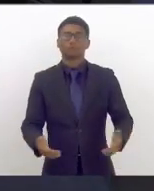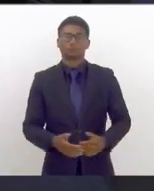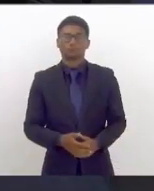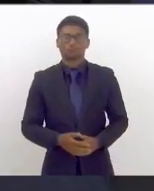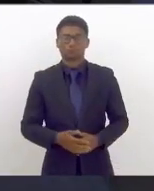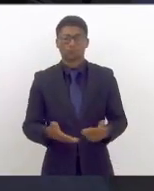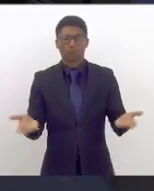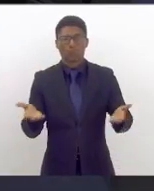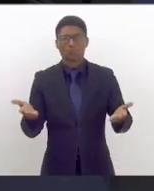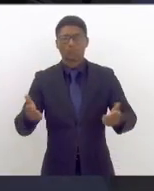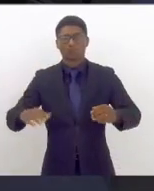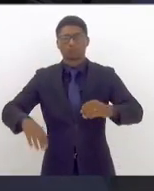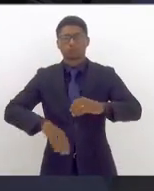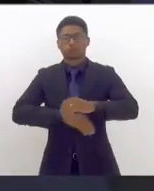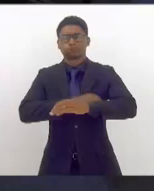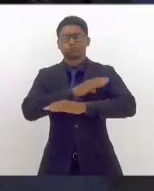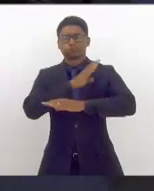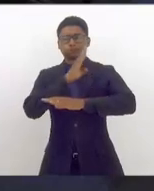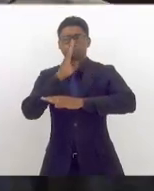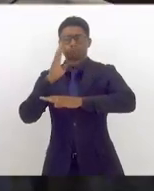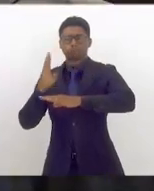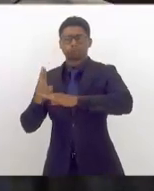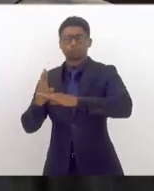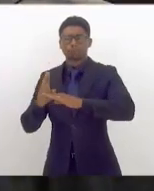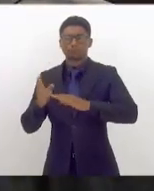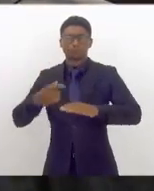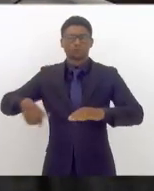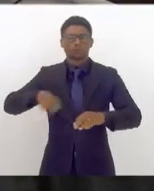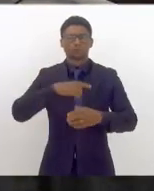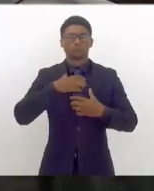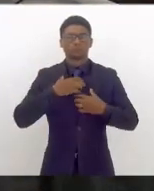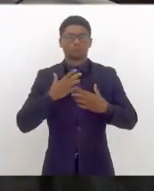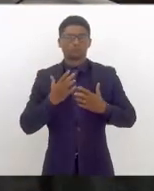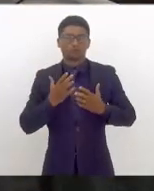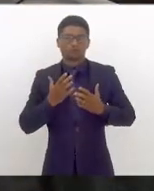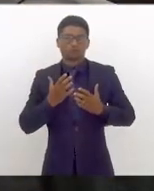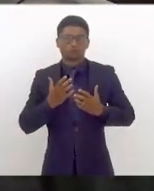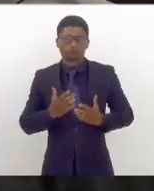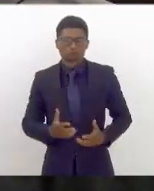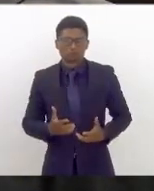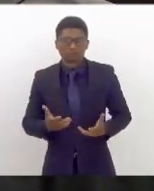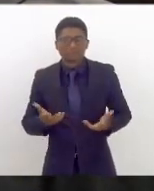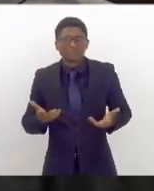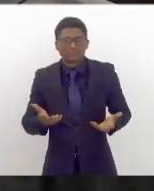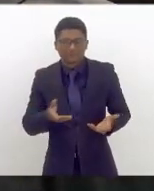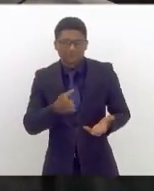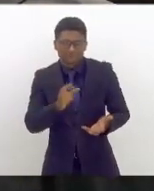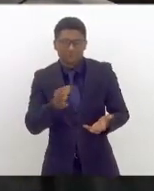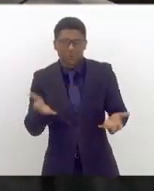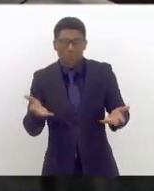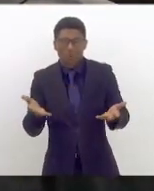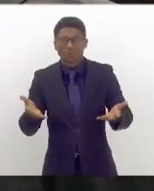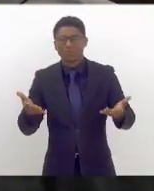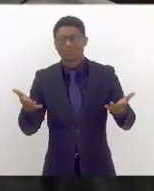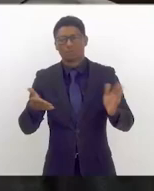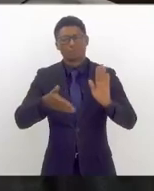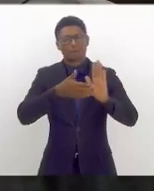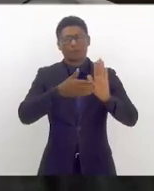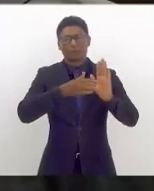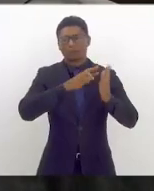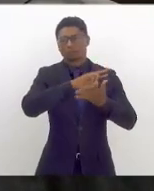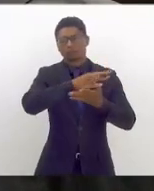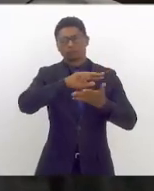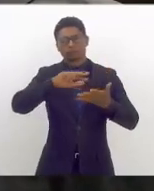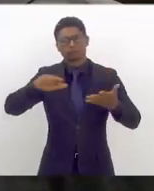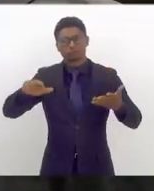dia hoje estenuante talvez não sei se é a palavra mais adequada mas um dia intenso muitas faltas